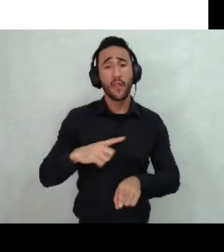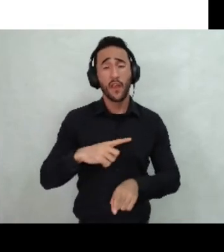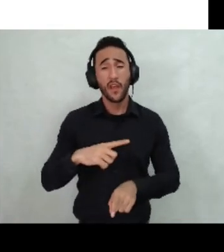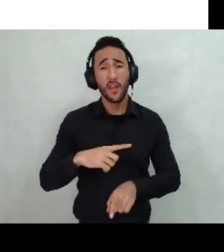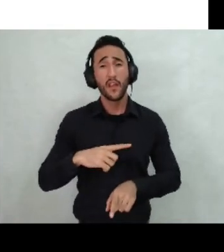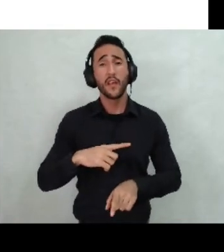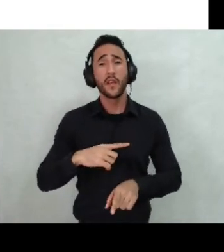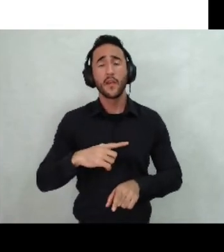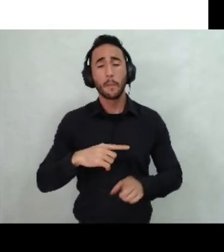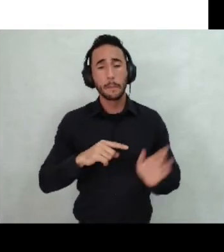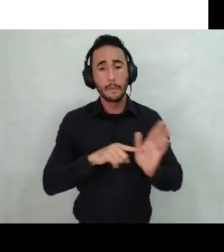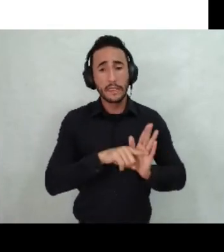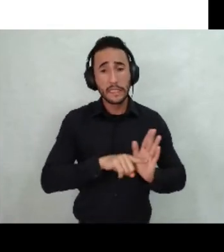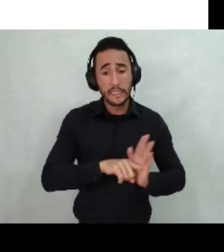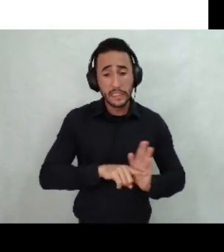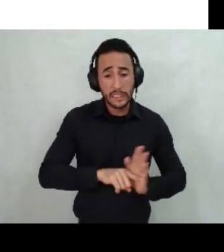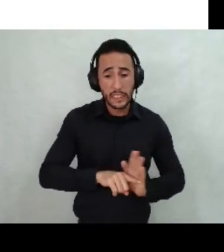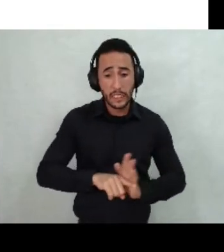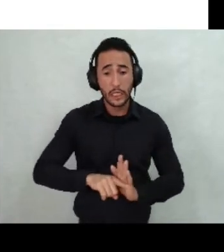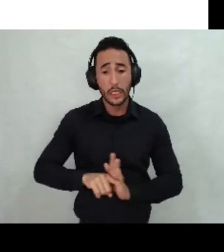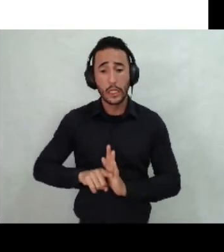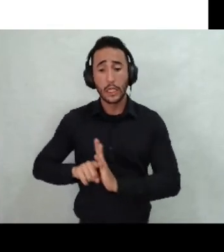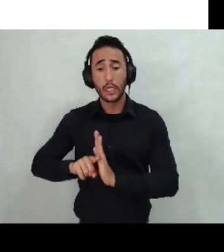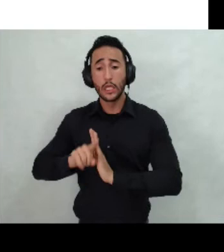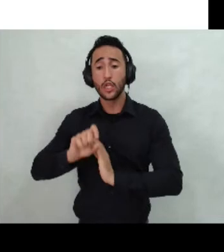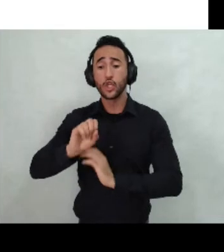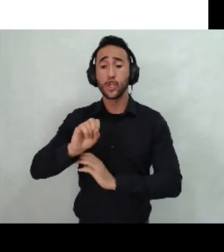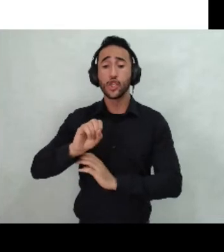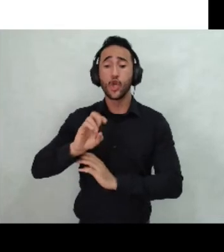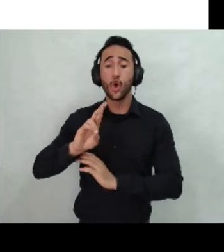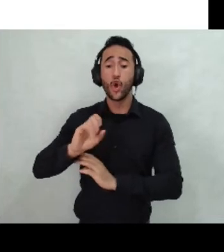sendo realizados, né? O próprio professor Eduardo vem